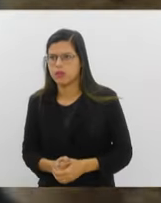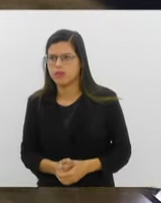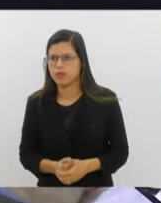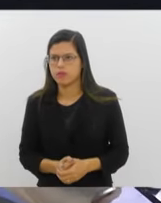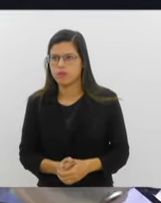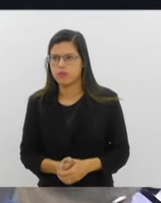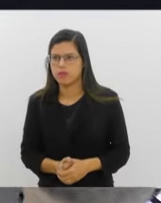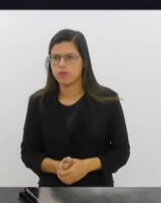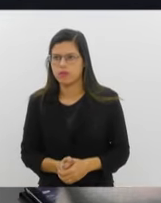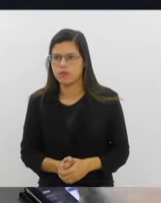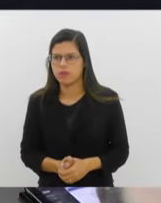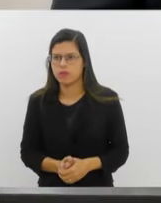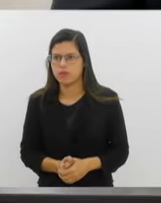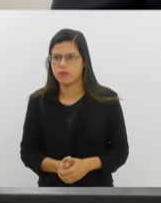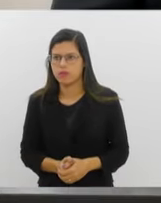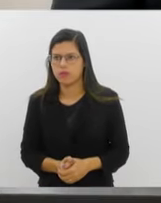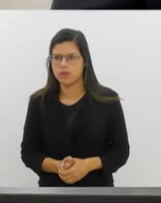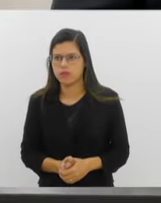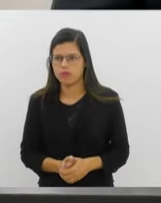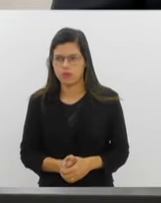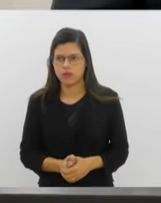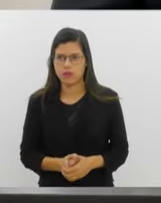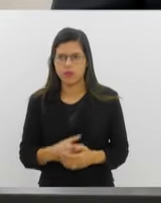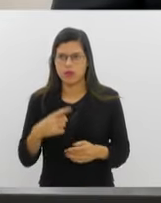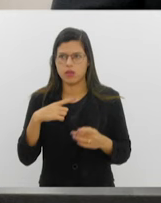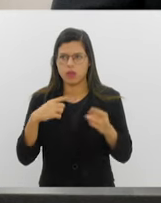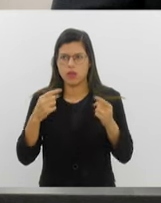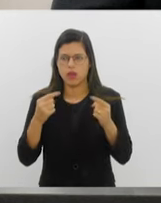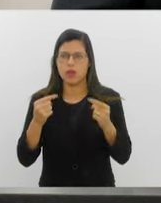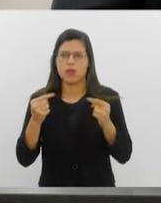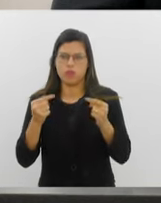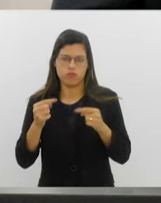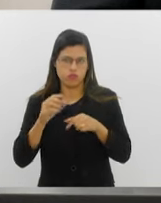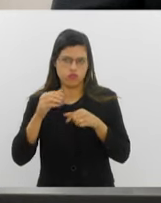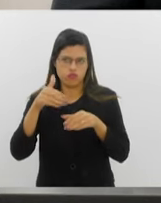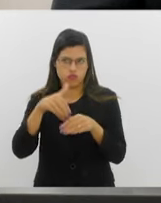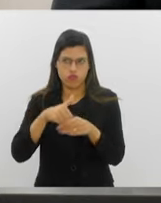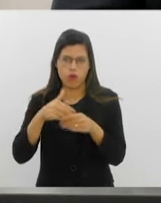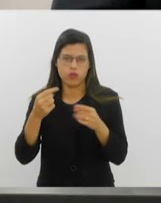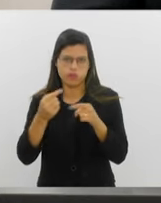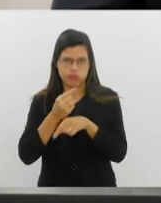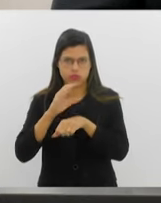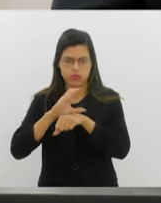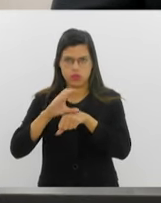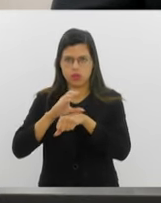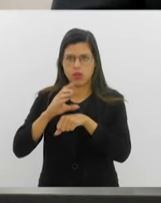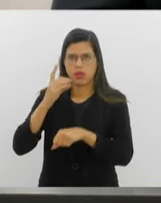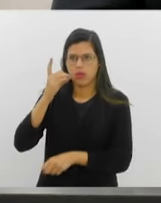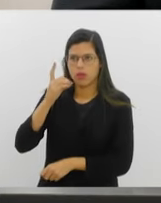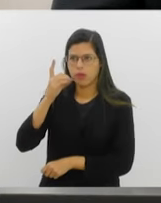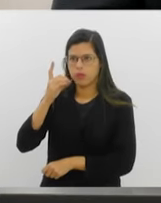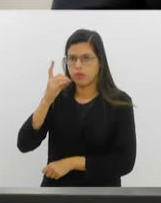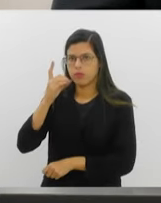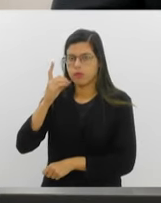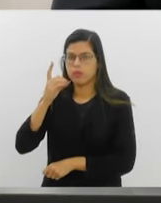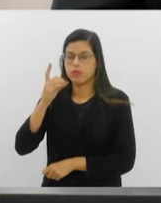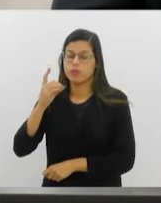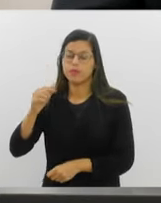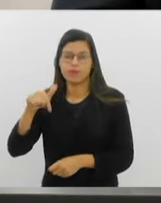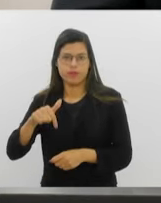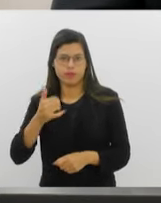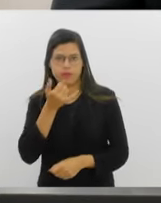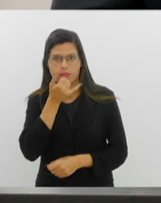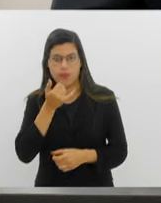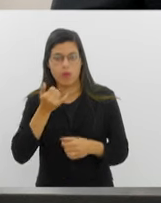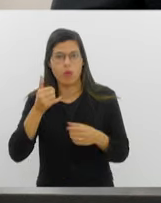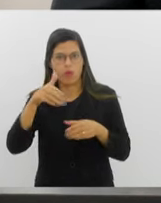Então, há um voto pela constitucionalidade de autoria do relator, deputado doutor Serginho, e há um voto pela inconstitucionalidade